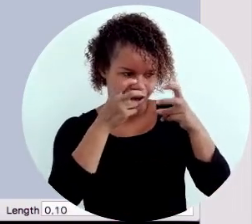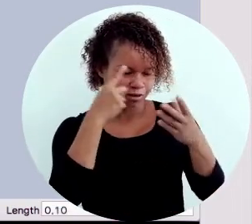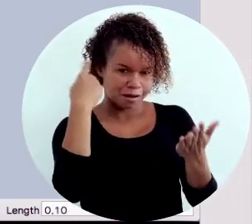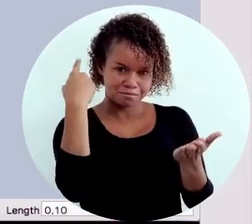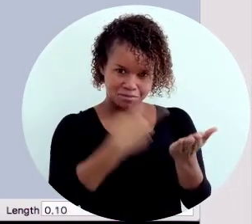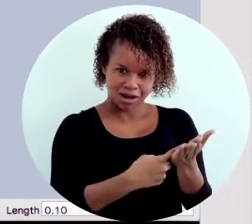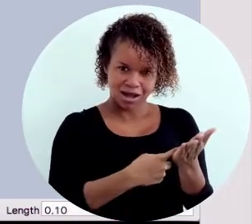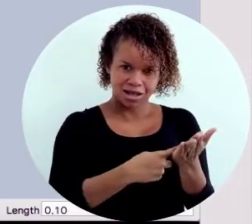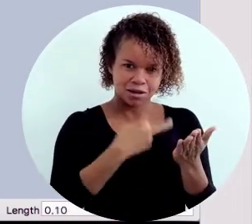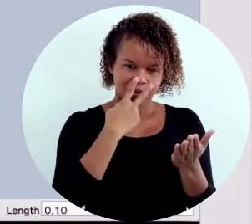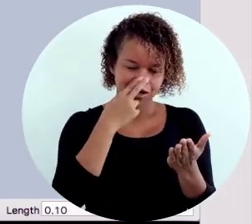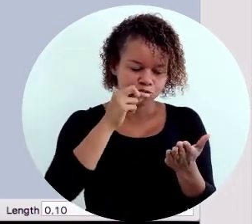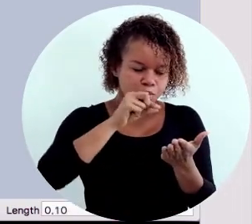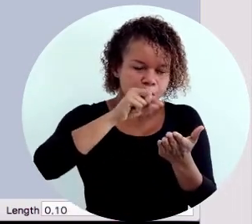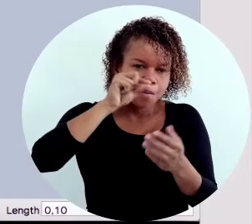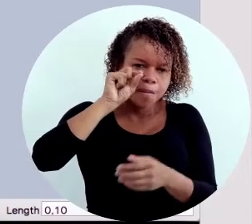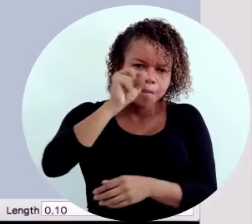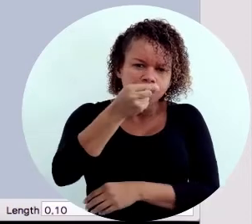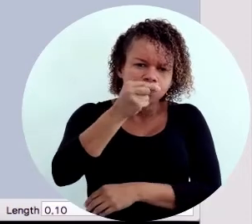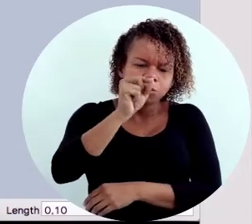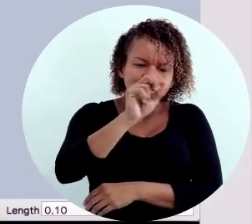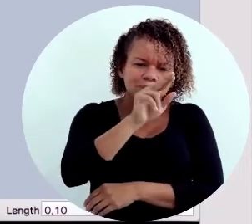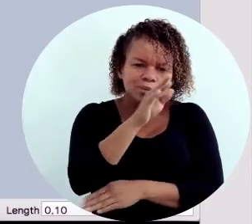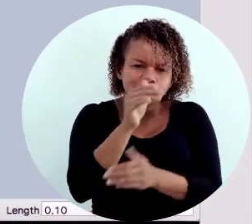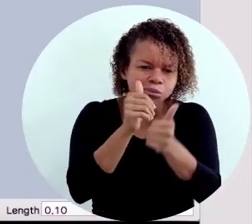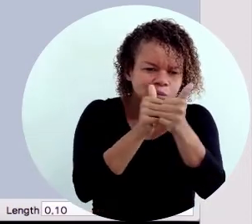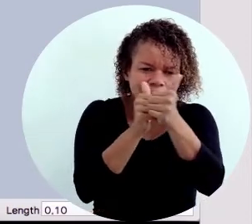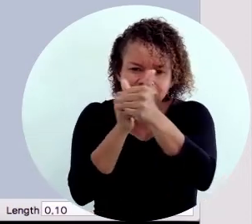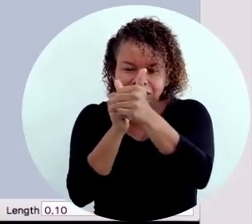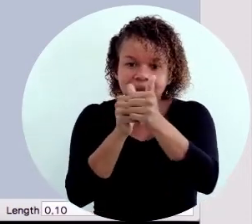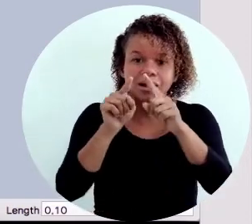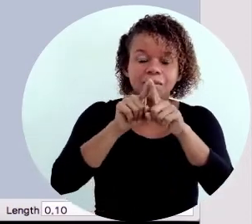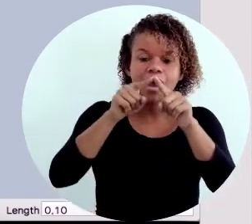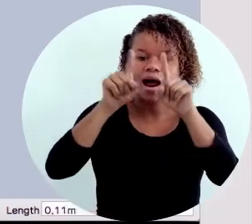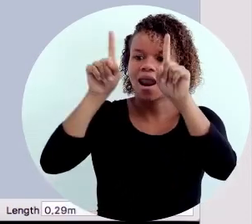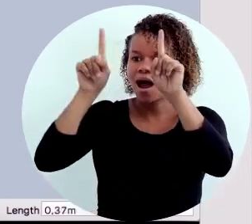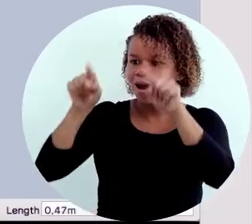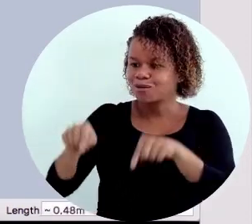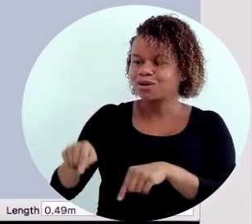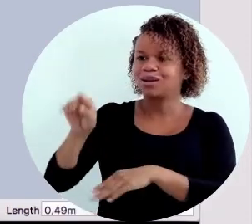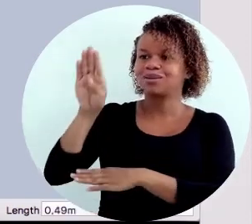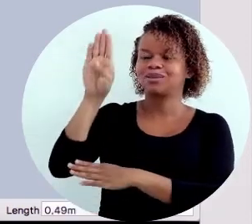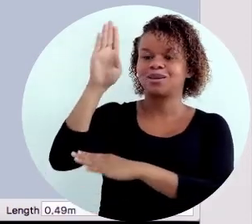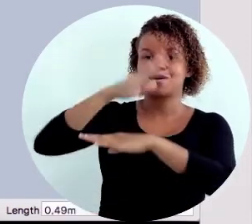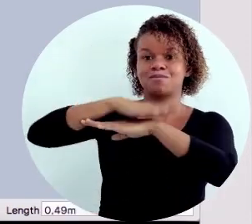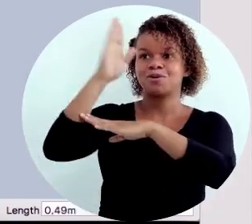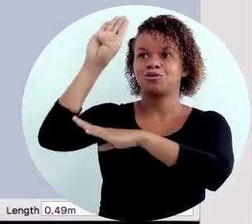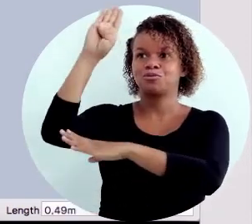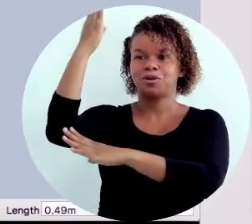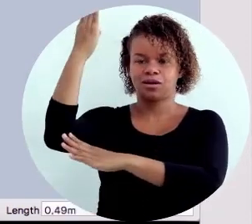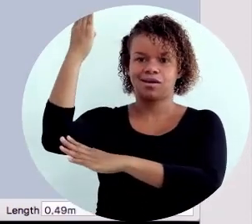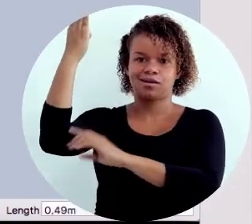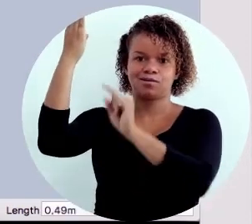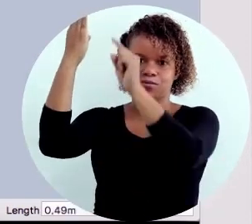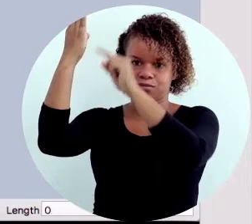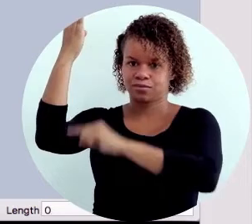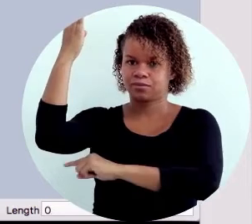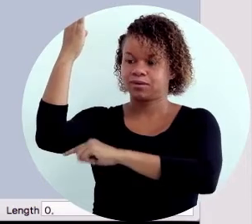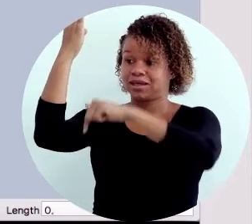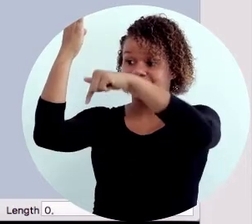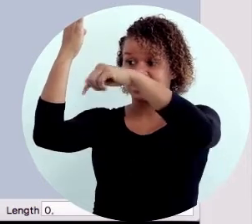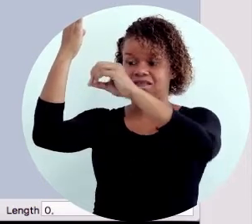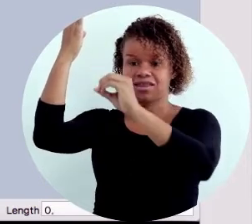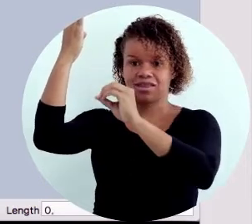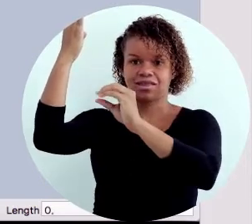tem uma marcação, o ponto guia, e a largura da porta do banheiro, lembrando que é uma porta